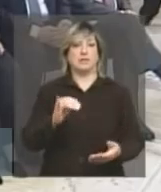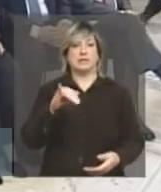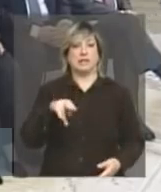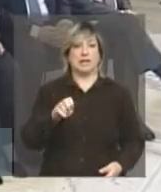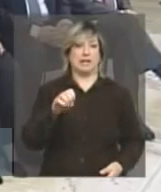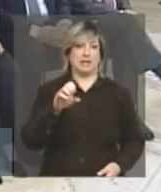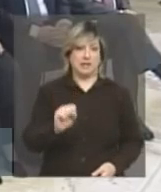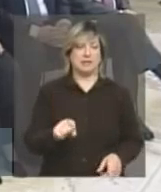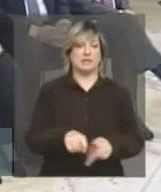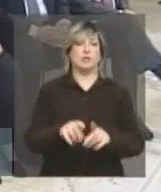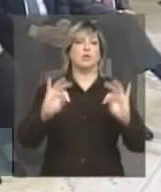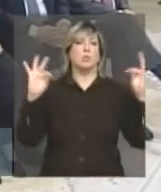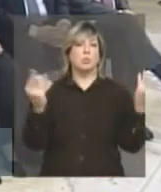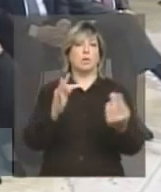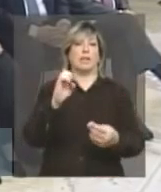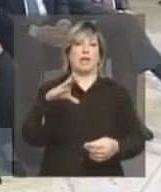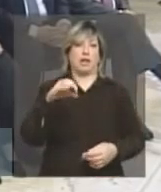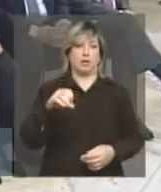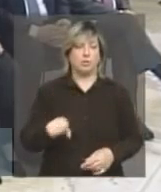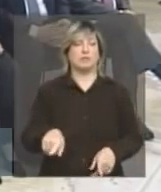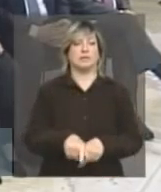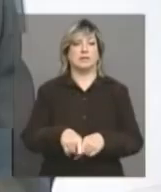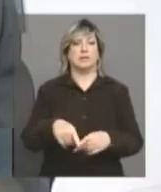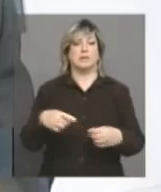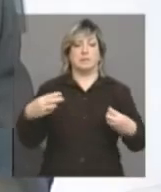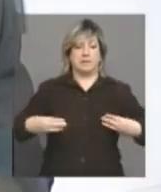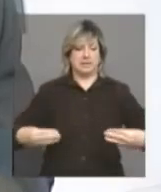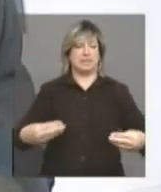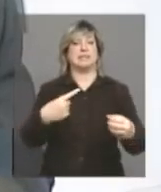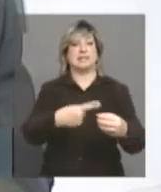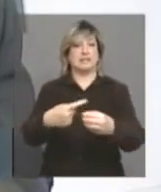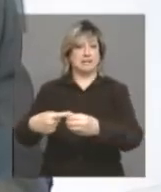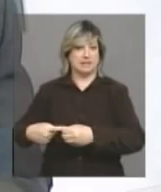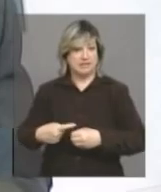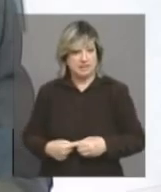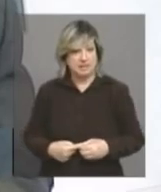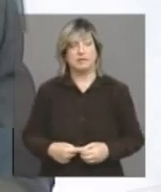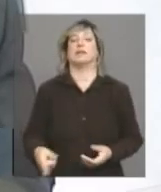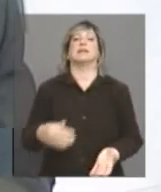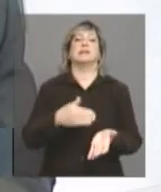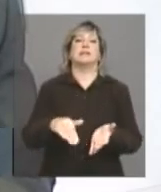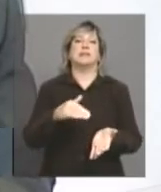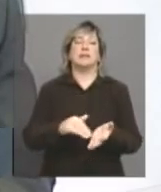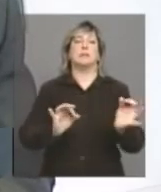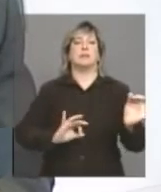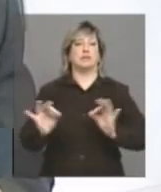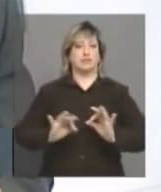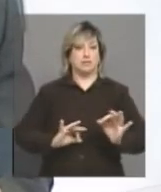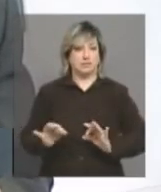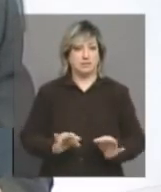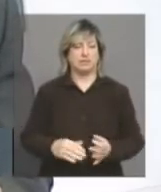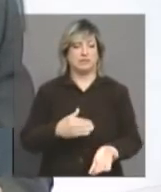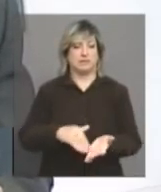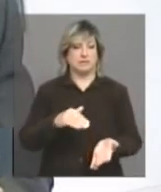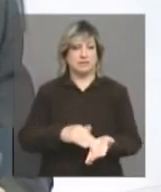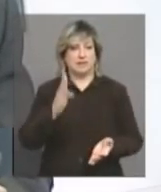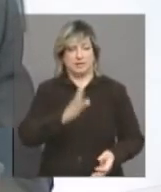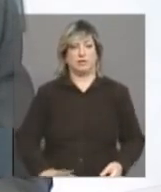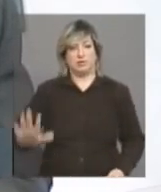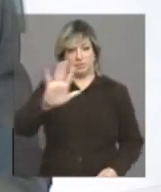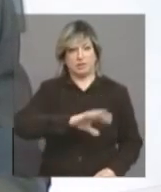cumprimento todos os técnicos do Ministério da Cidade. Secretário de Planejamento, Secretário Nacional do Planejamento,